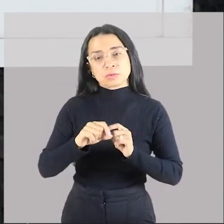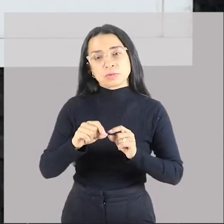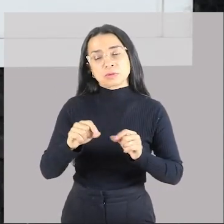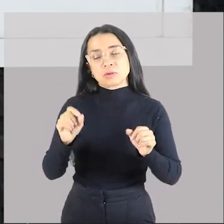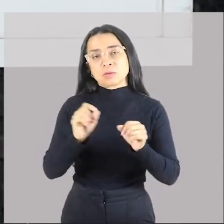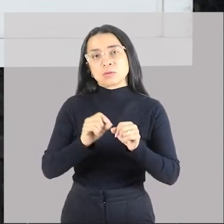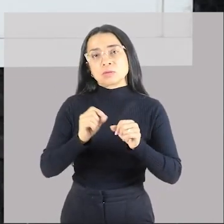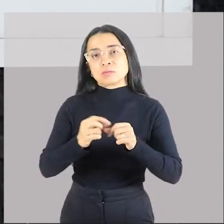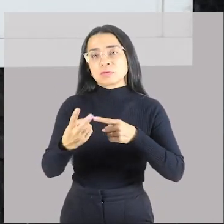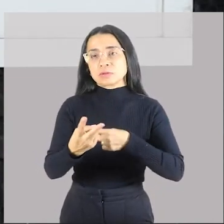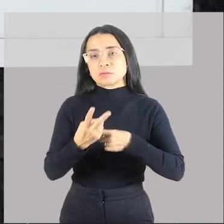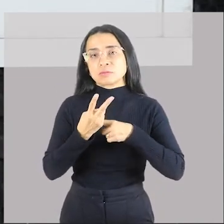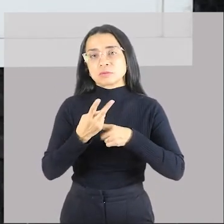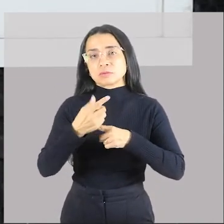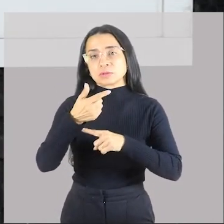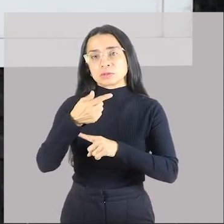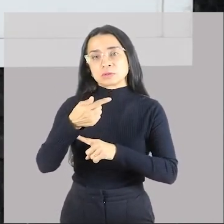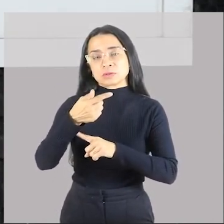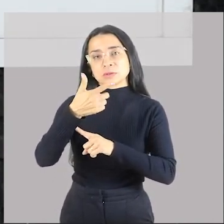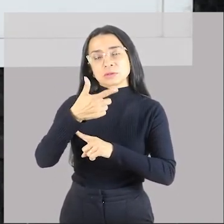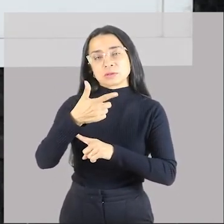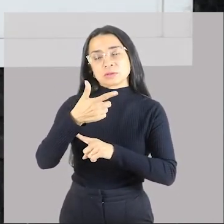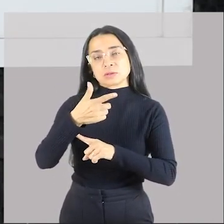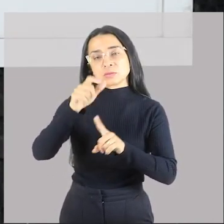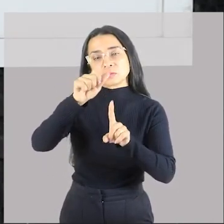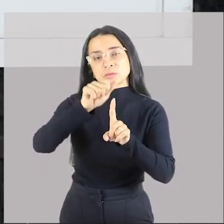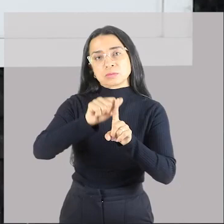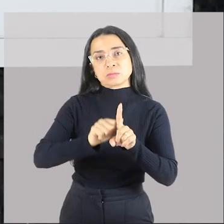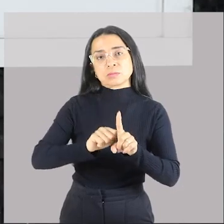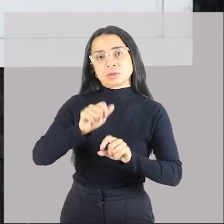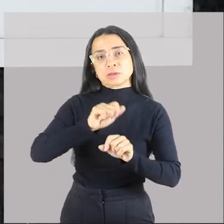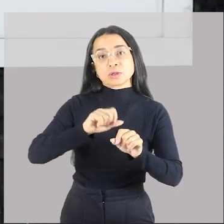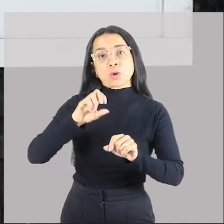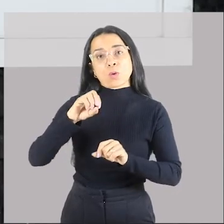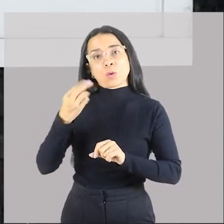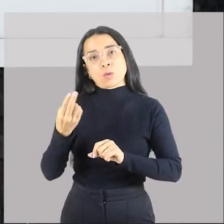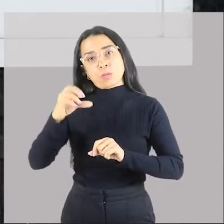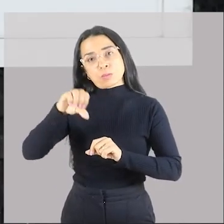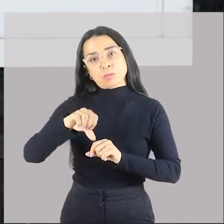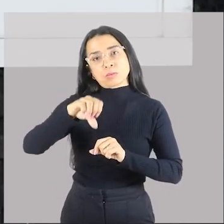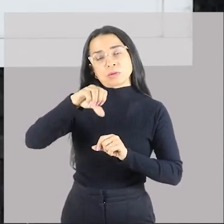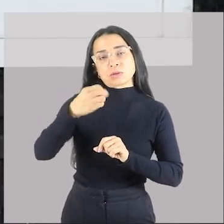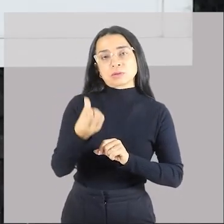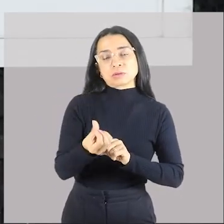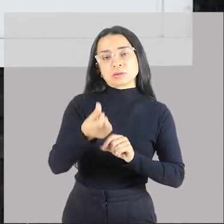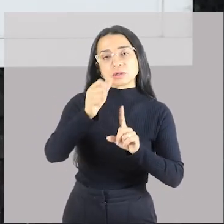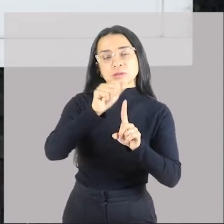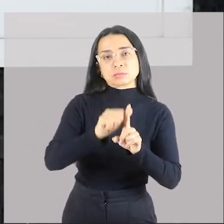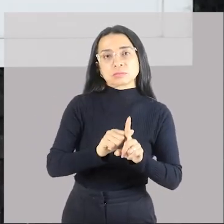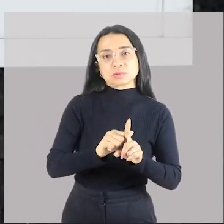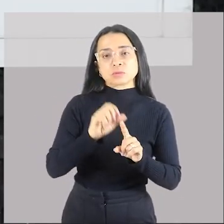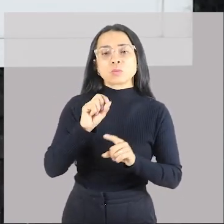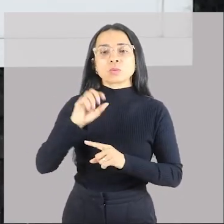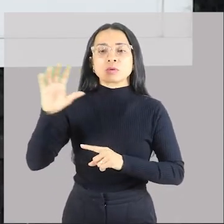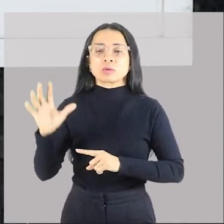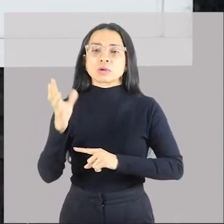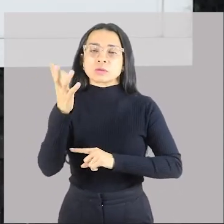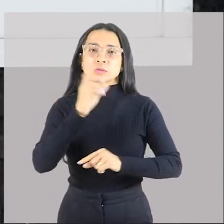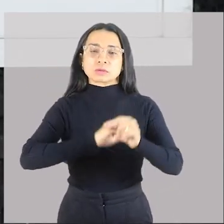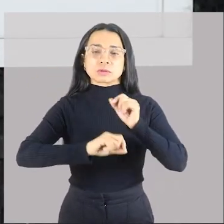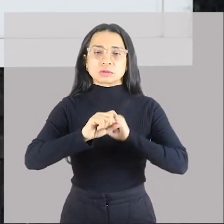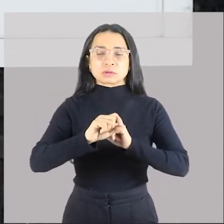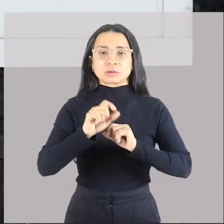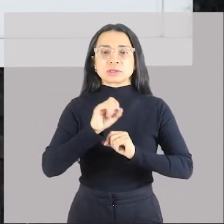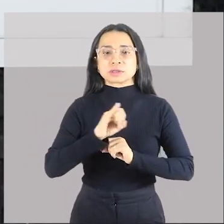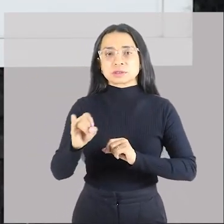em 72 vezes ou em 96 vezes. Porque veja bem, o que vai acontecer? O que